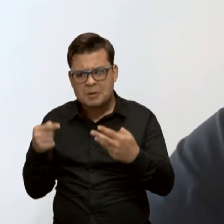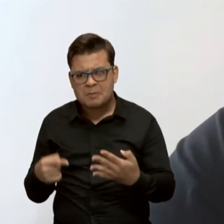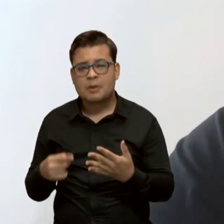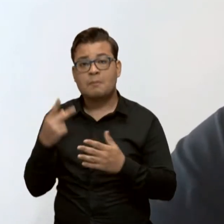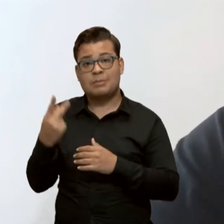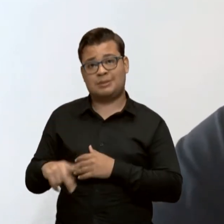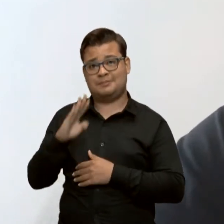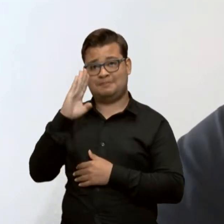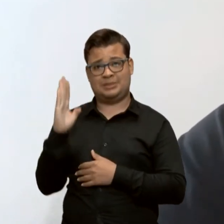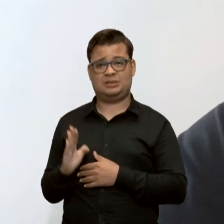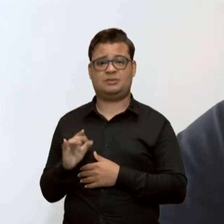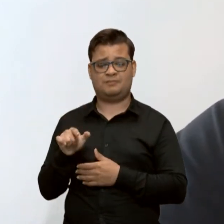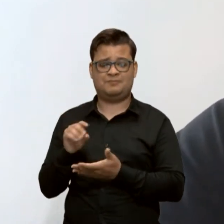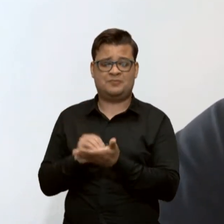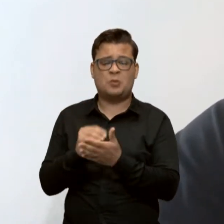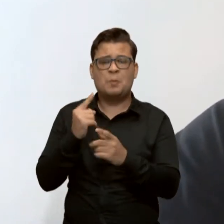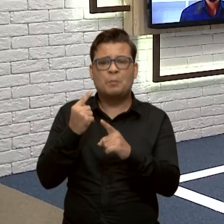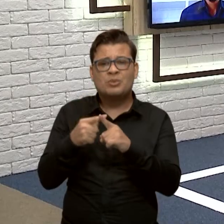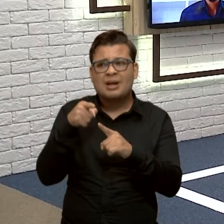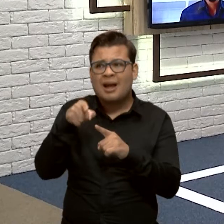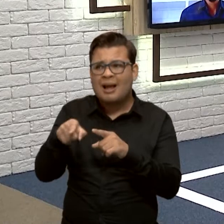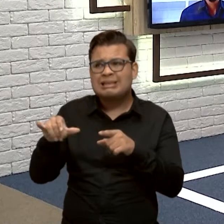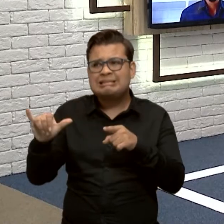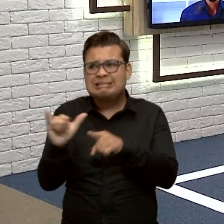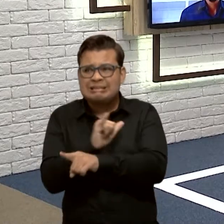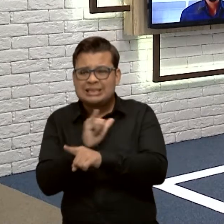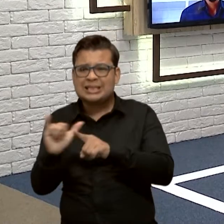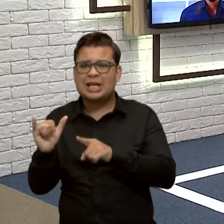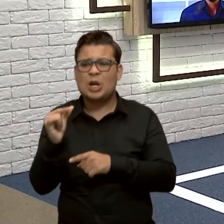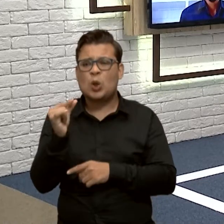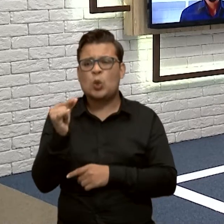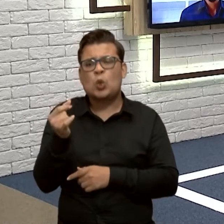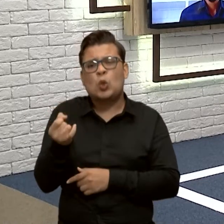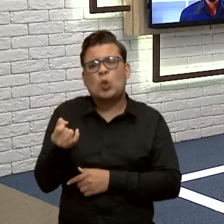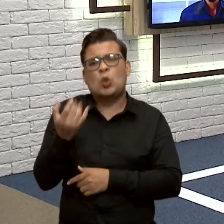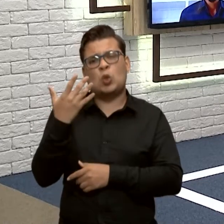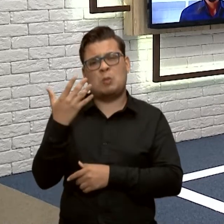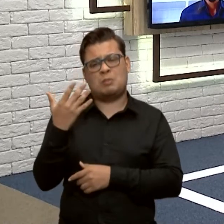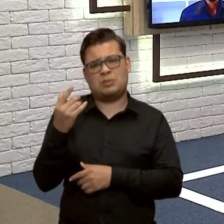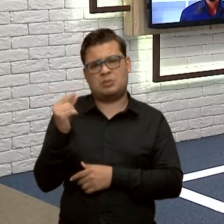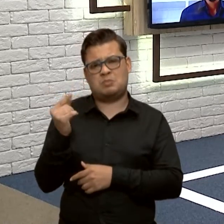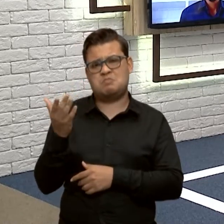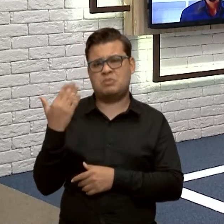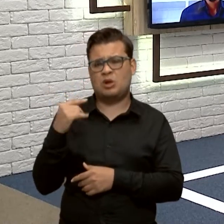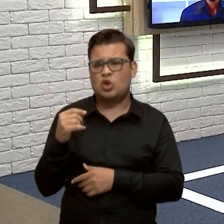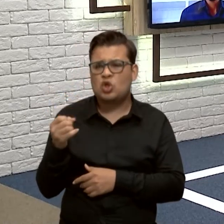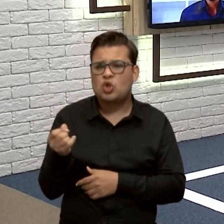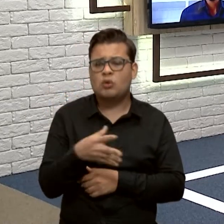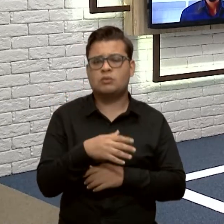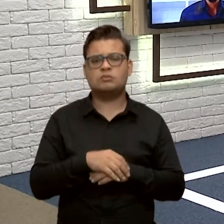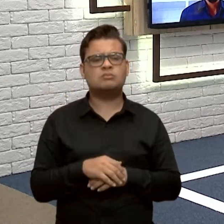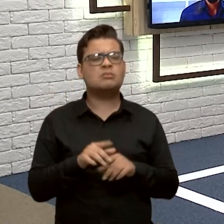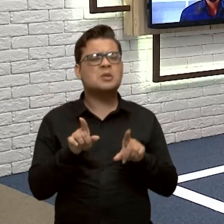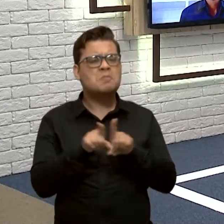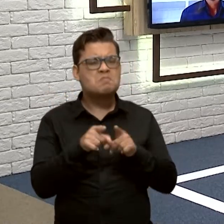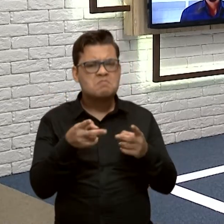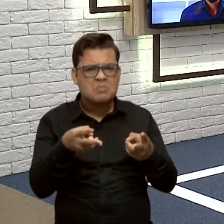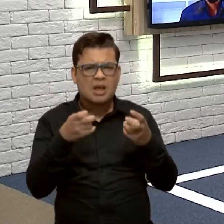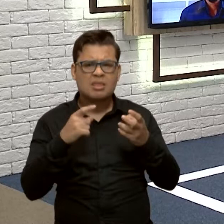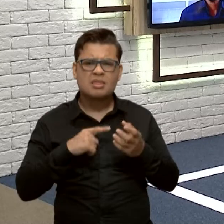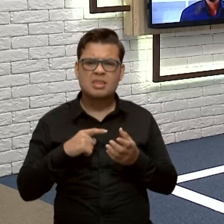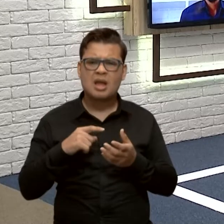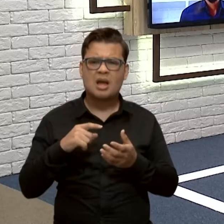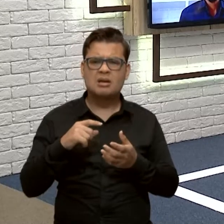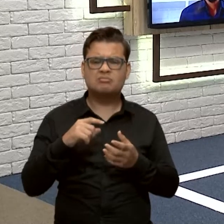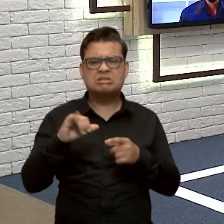de ser muito novo. E, Altair, tem o cashback social também, né? Eu estava até lendo para conversar com vocês,